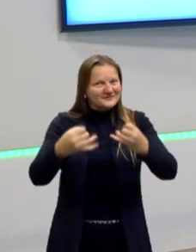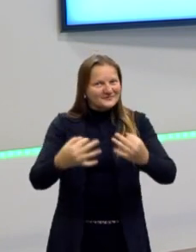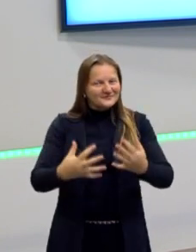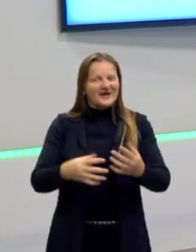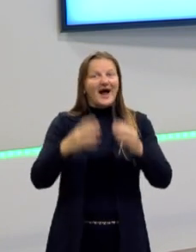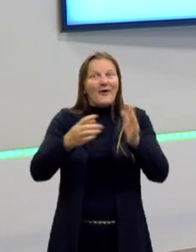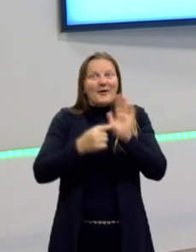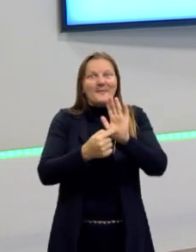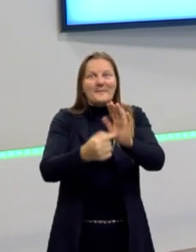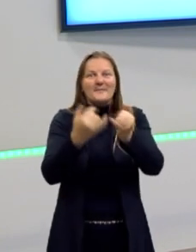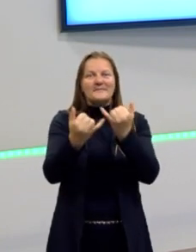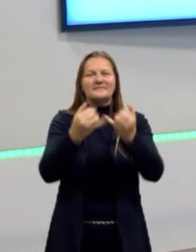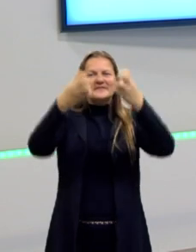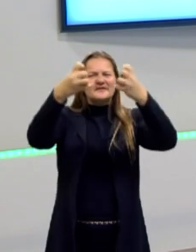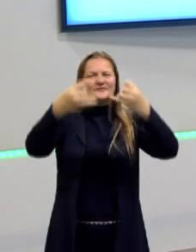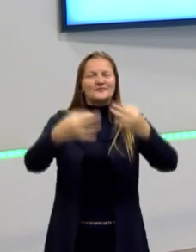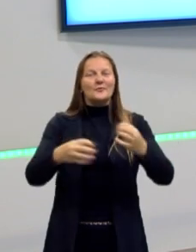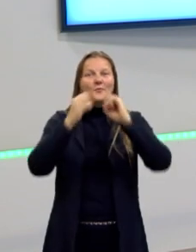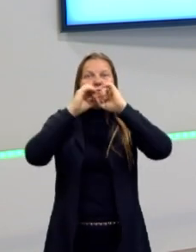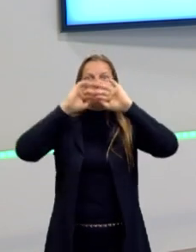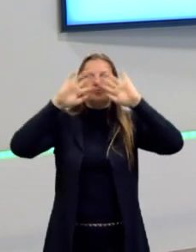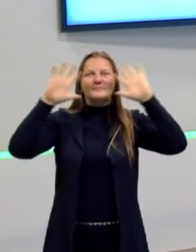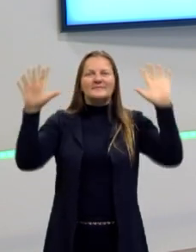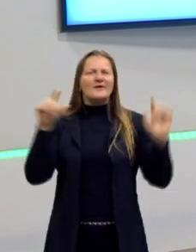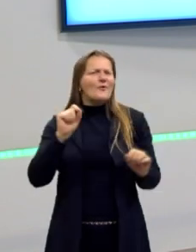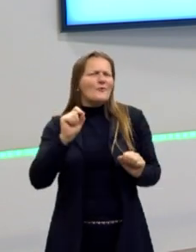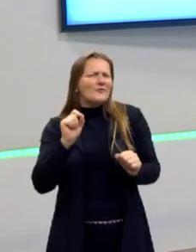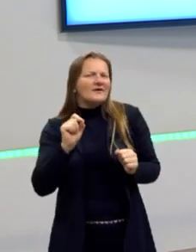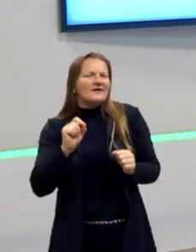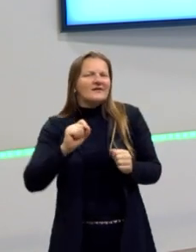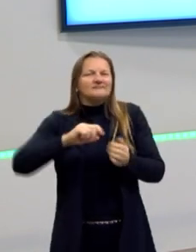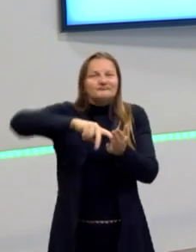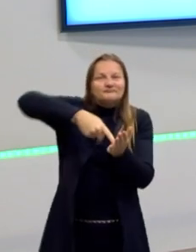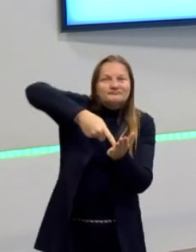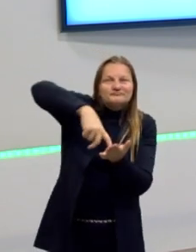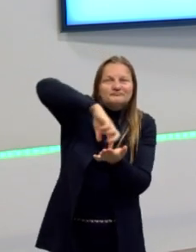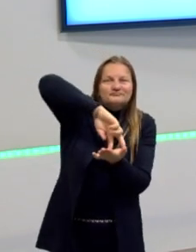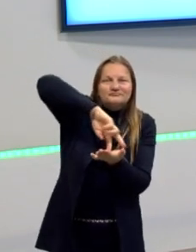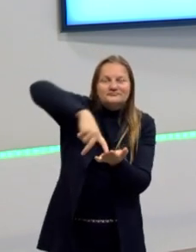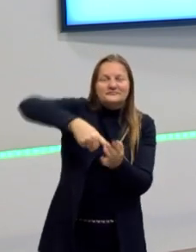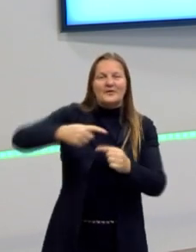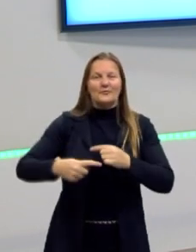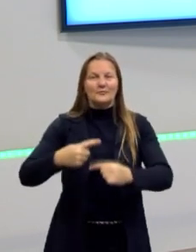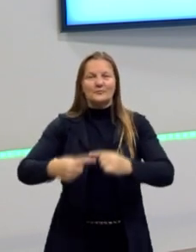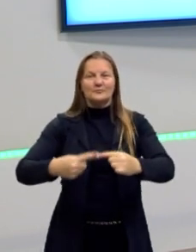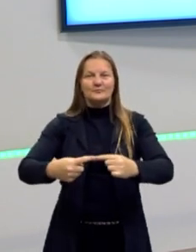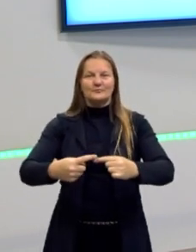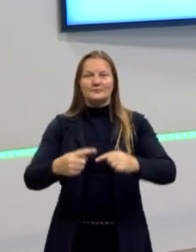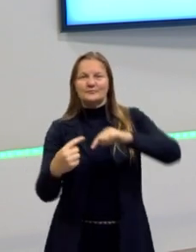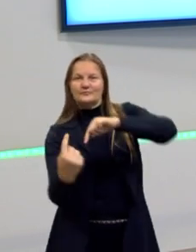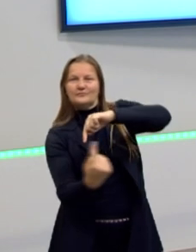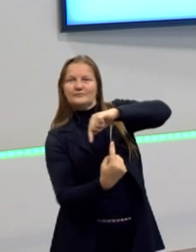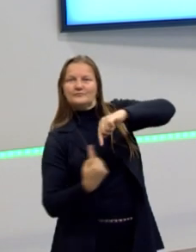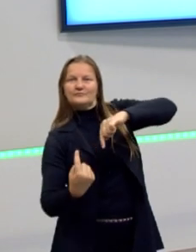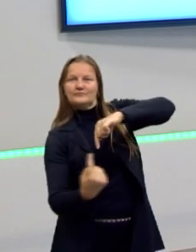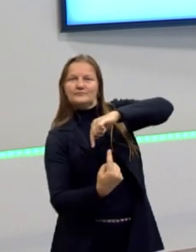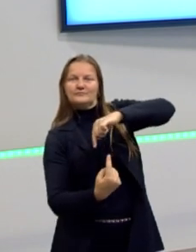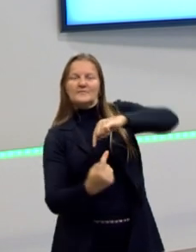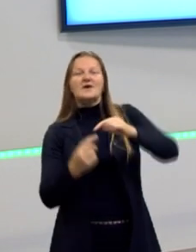gente compreender bem essa ideia do que que é não é um sólido de revolução porque nós geometria principalmente na